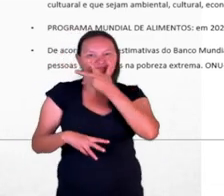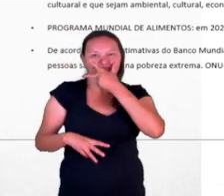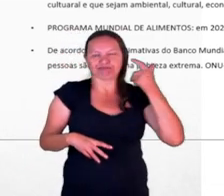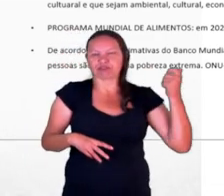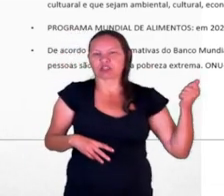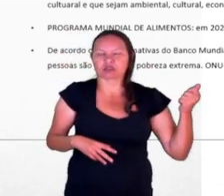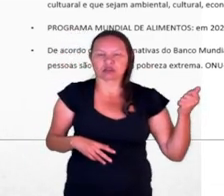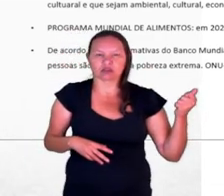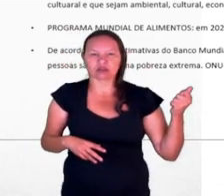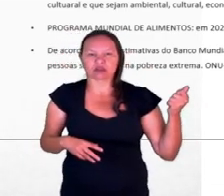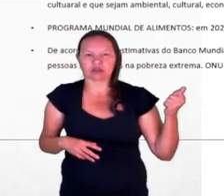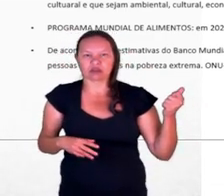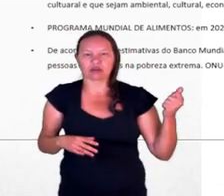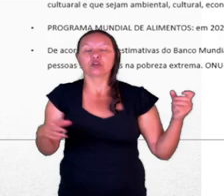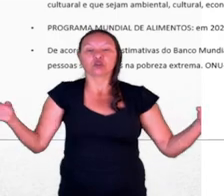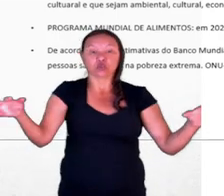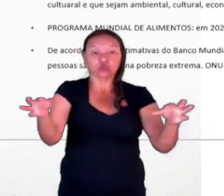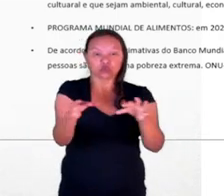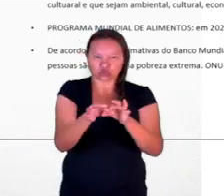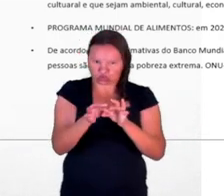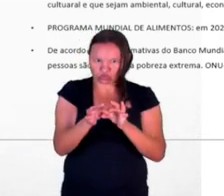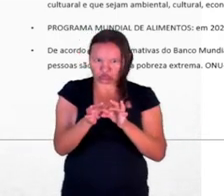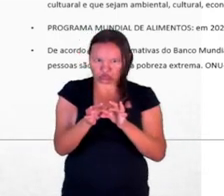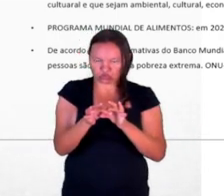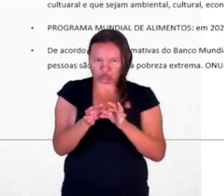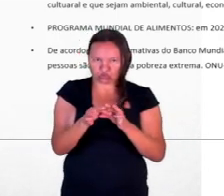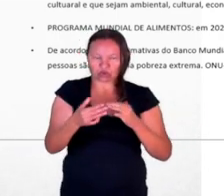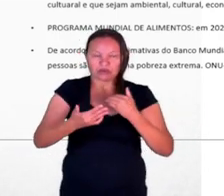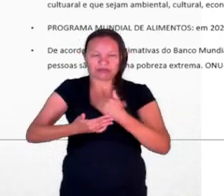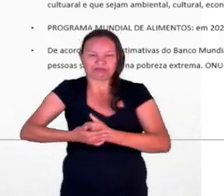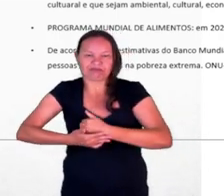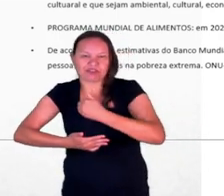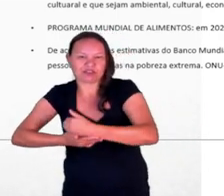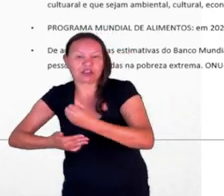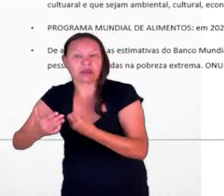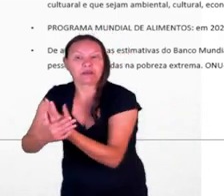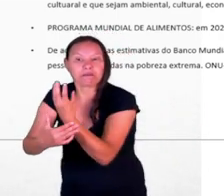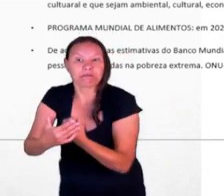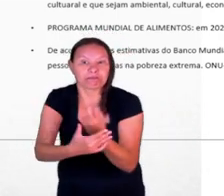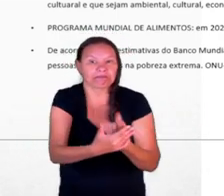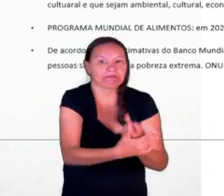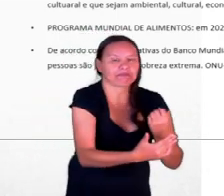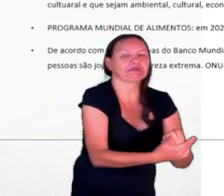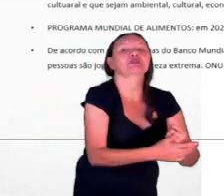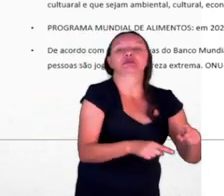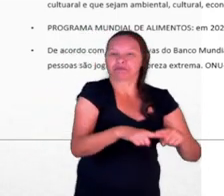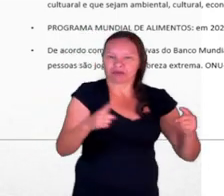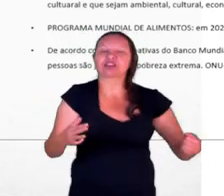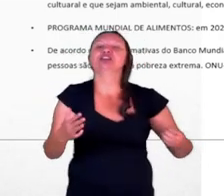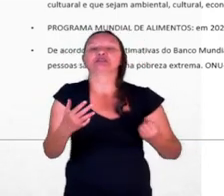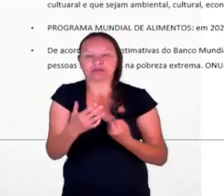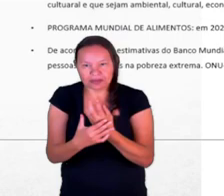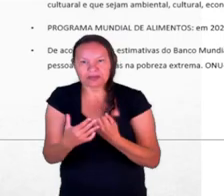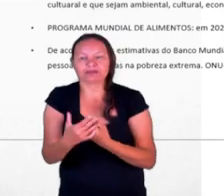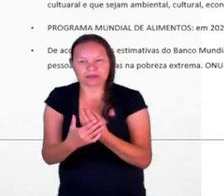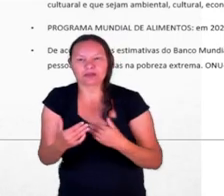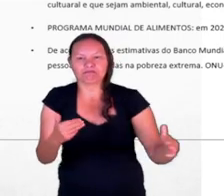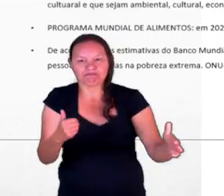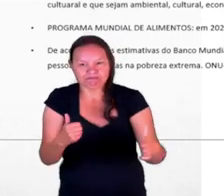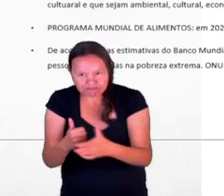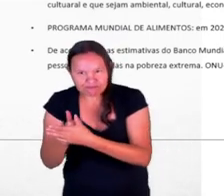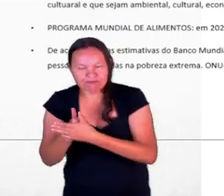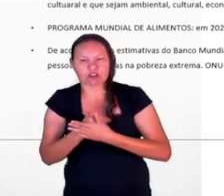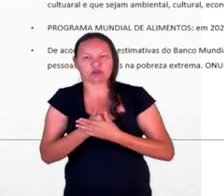extremamente interconectadas elas vão interferir na produção vão não já estão interferindo como no sul da África